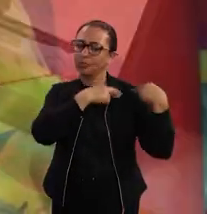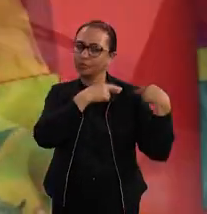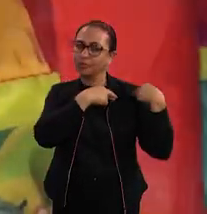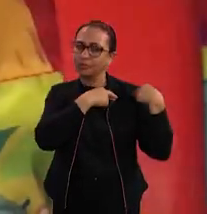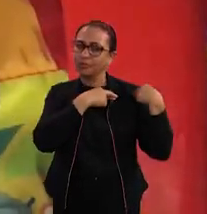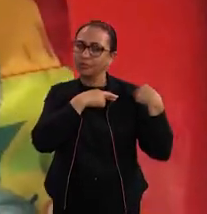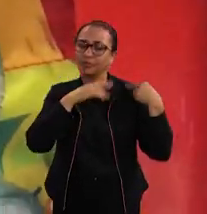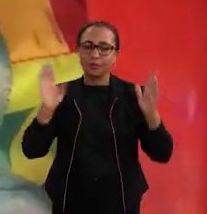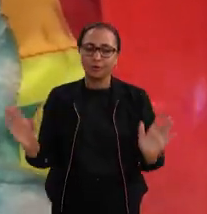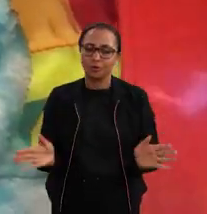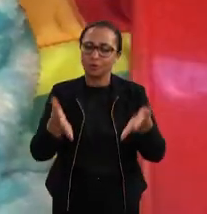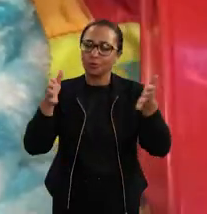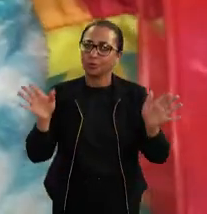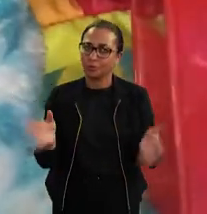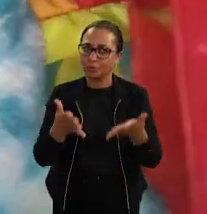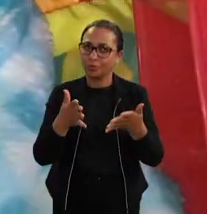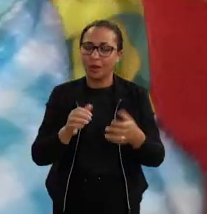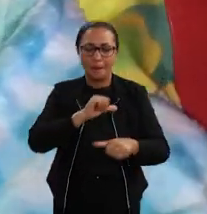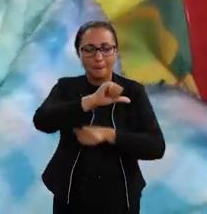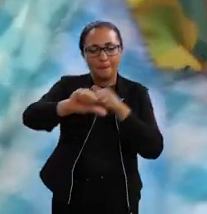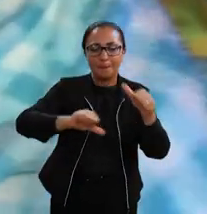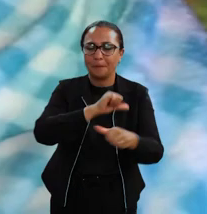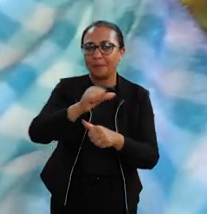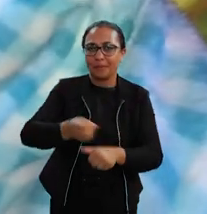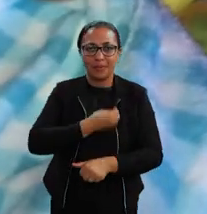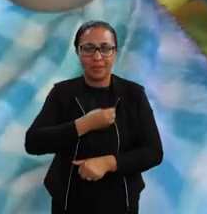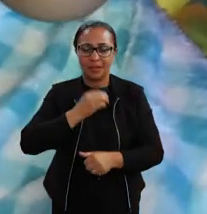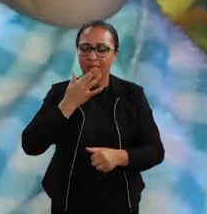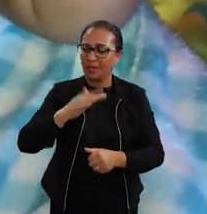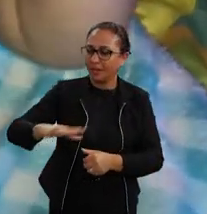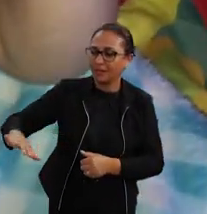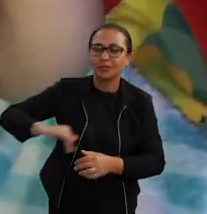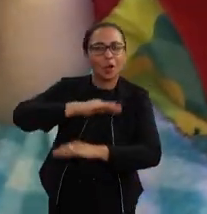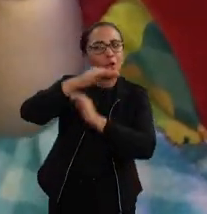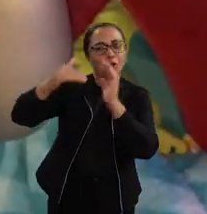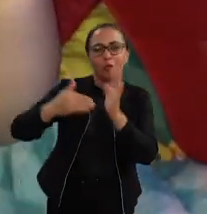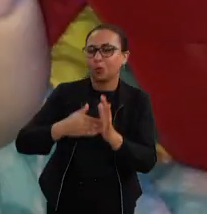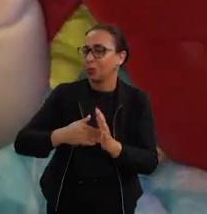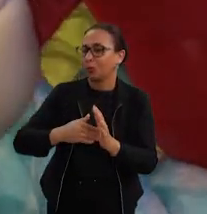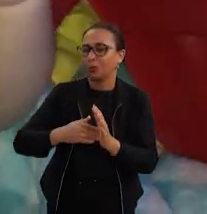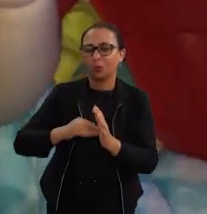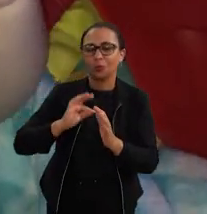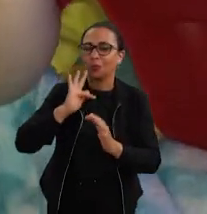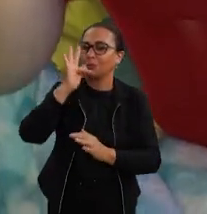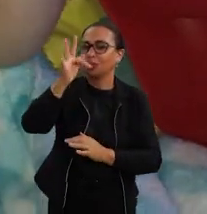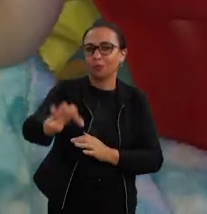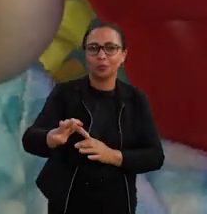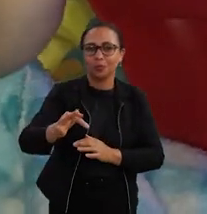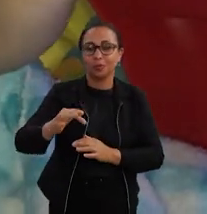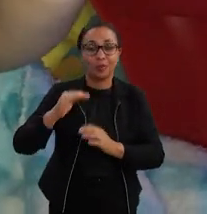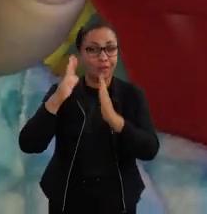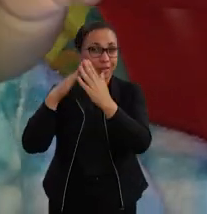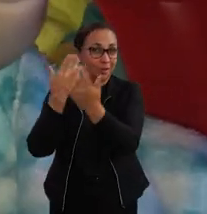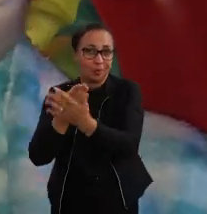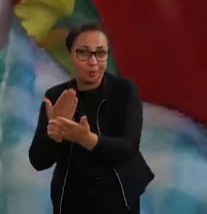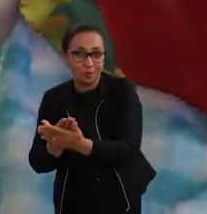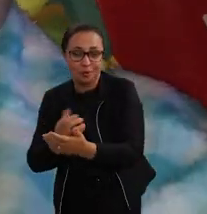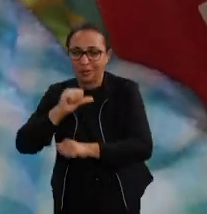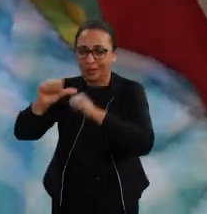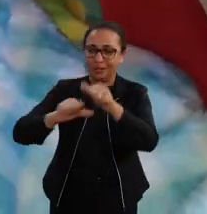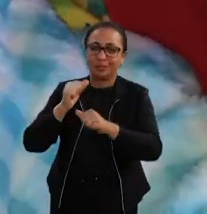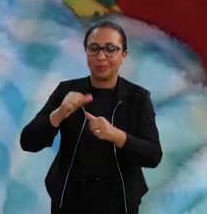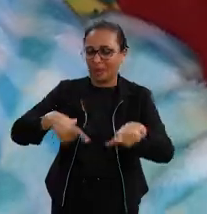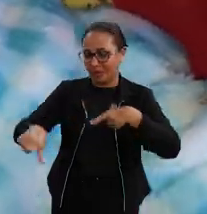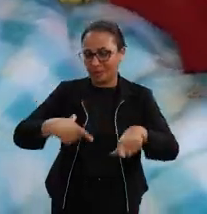por isso, né, muda a vida dessa criança em todo o contexto, nível de escolaridade, né,